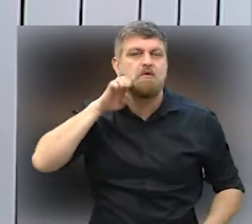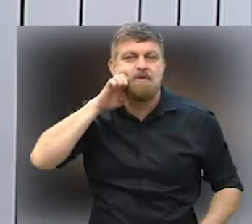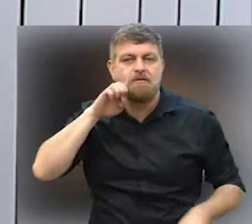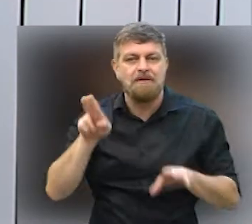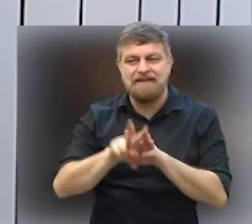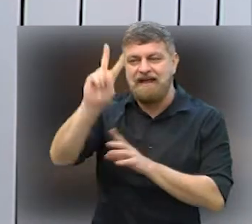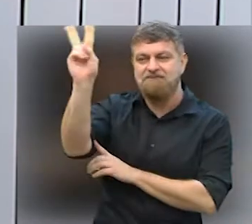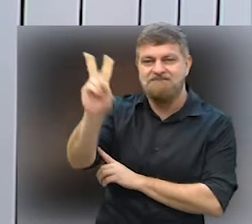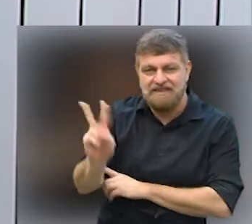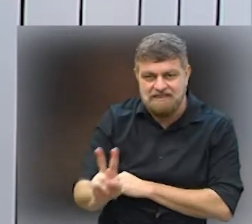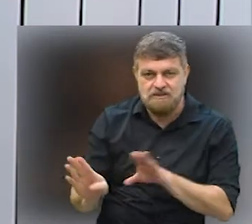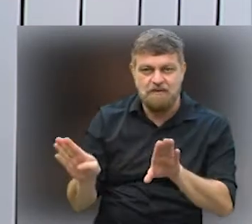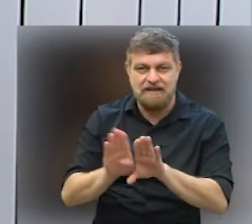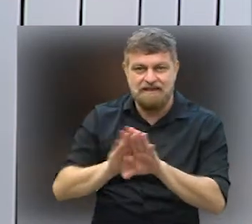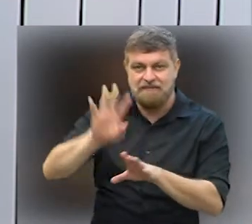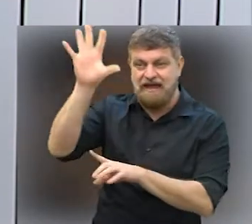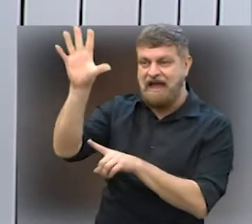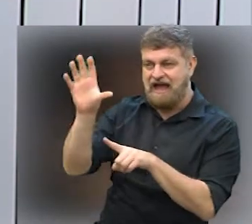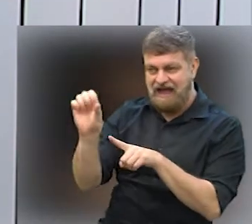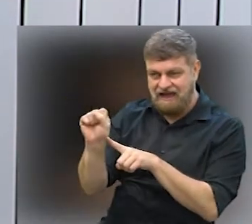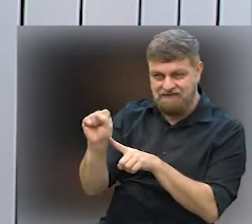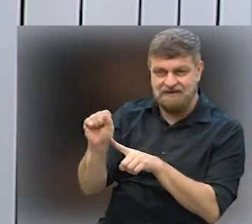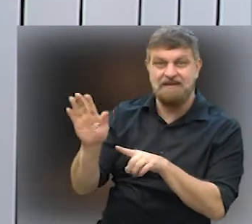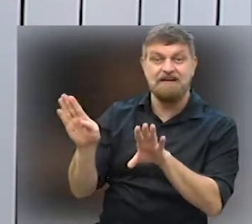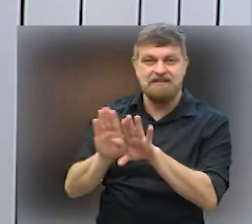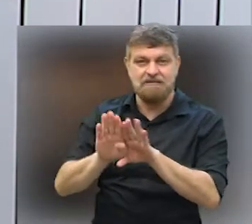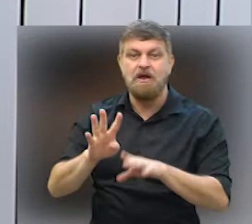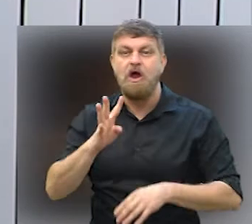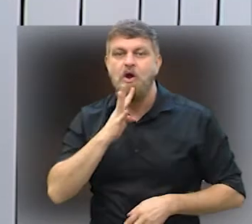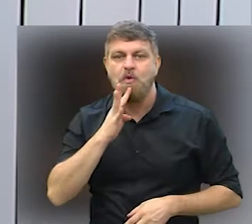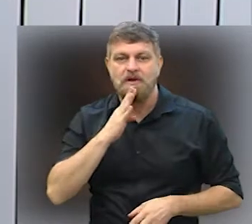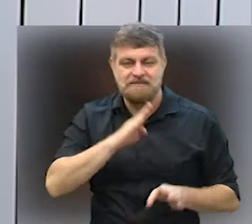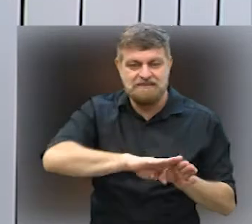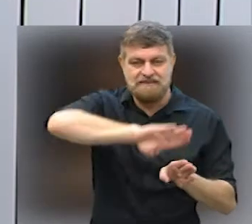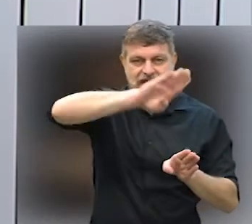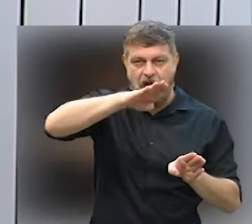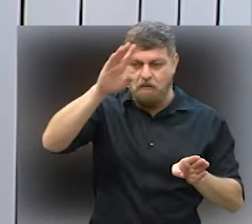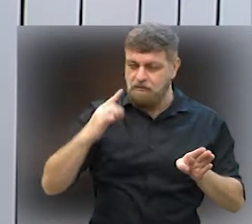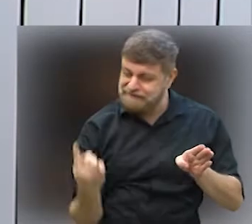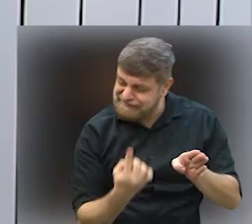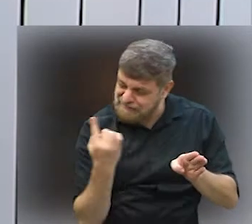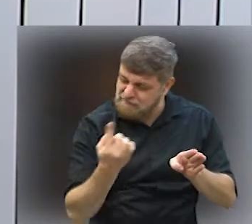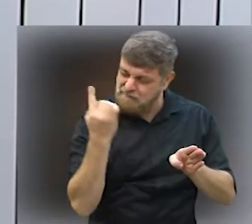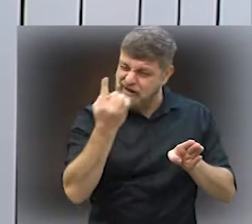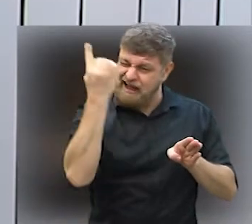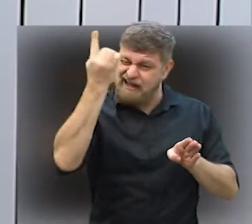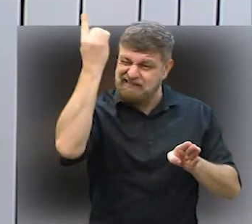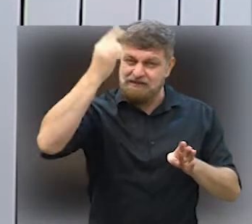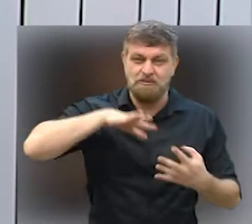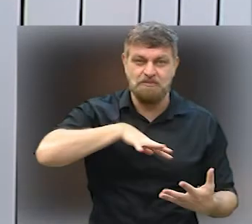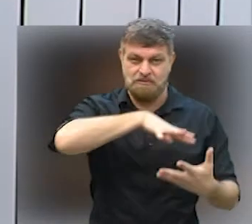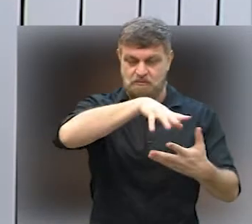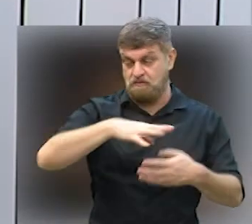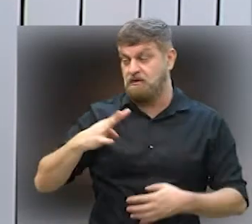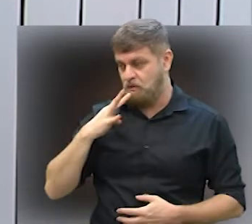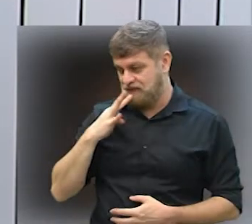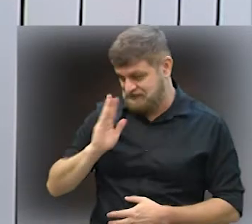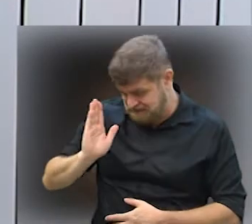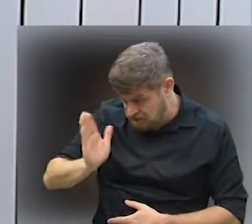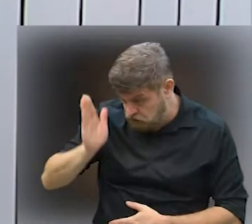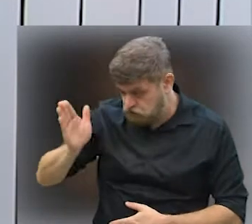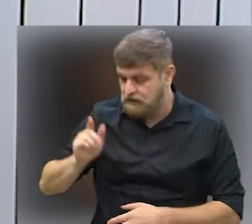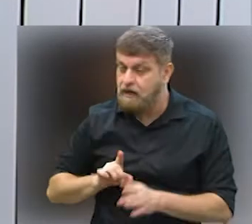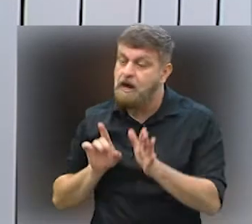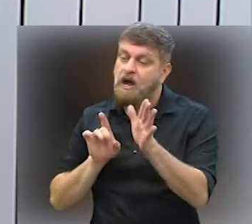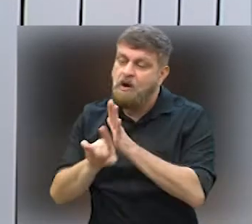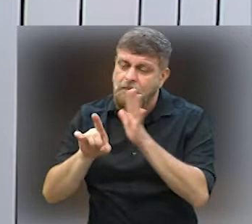Venezuela, Tanzânia, já conhecia o Monte Everest até o campo base. Que importância